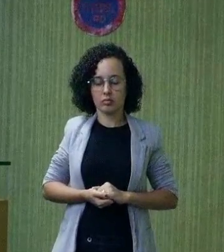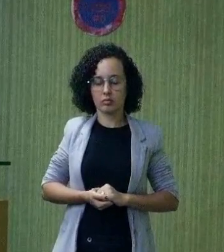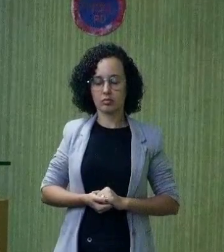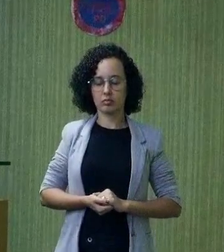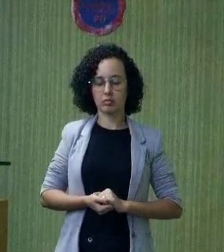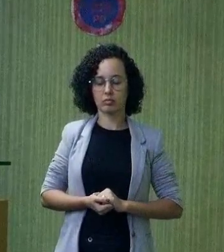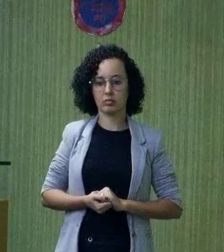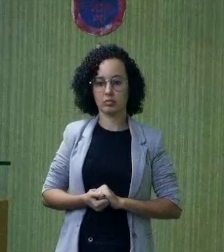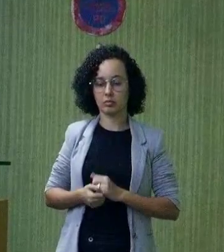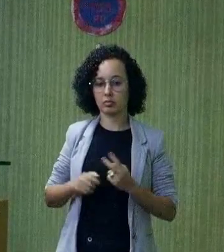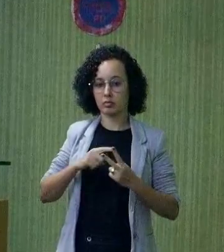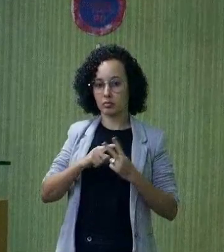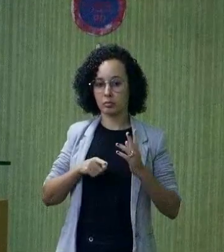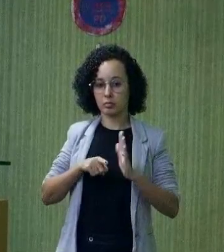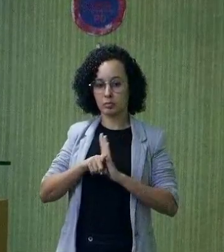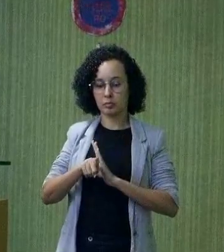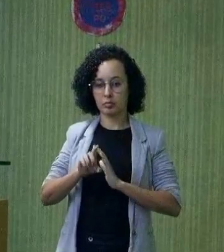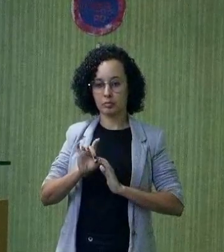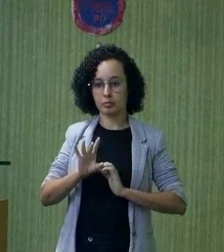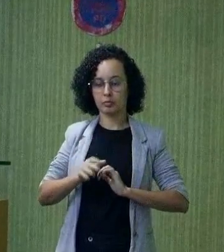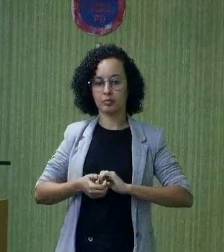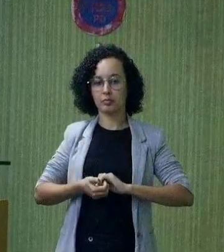são duas perguntinhas só